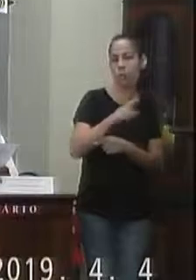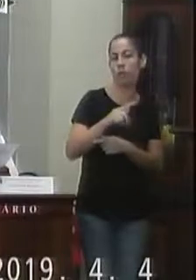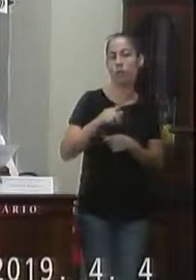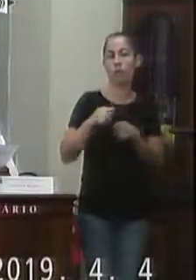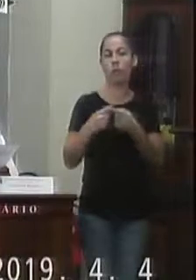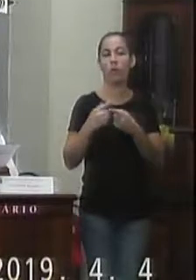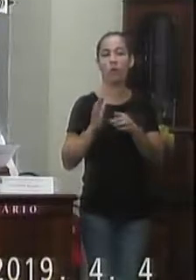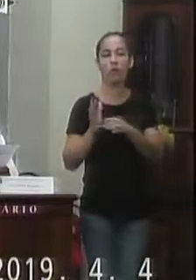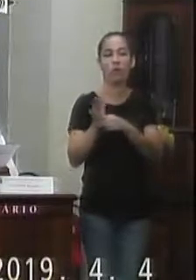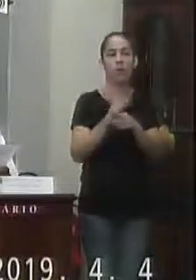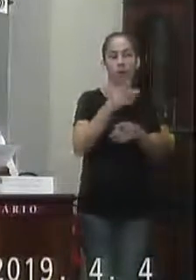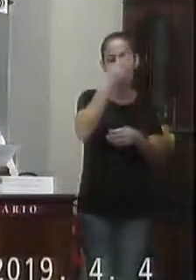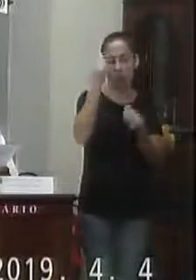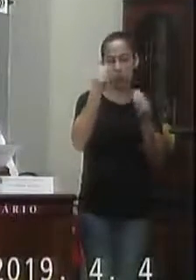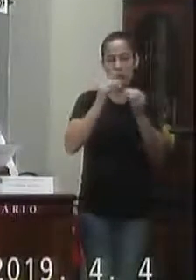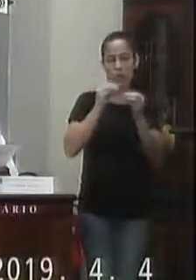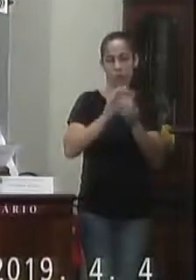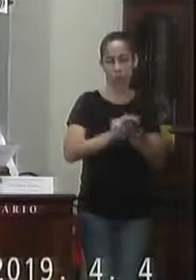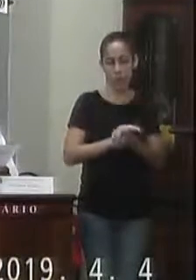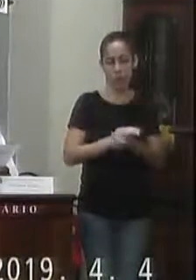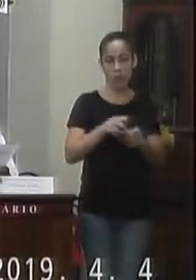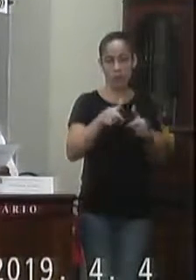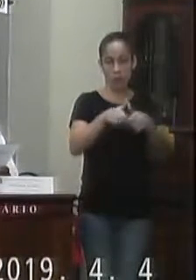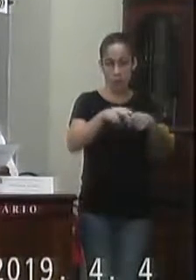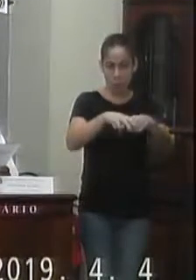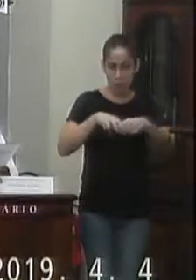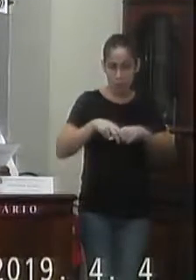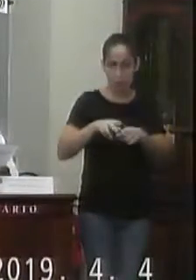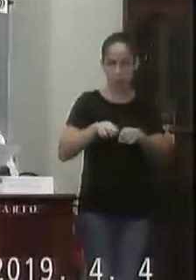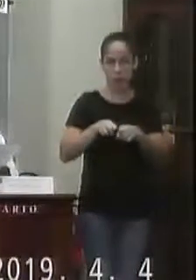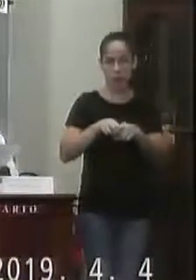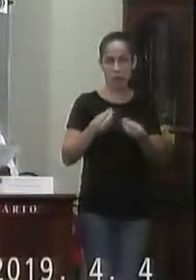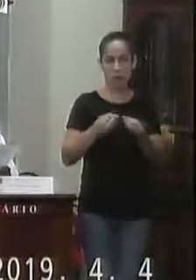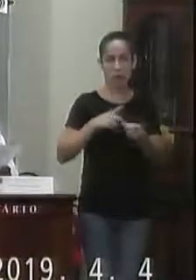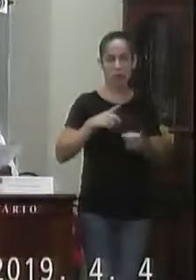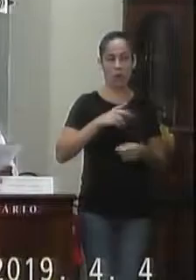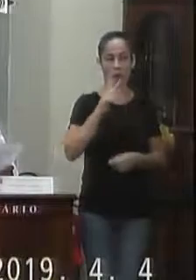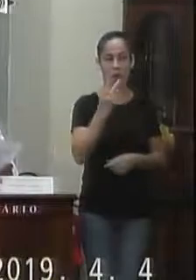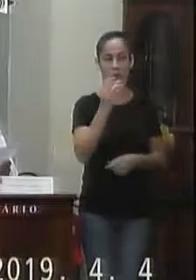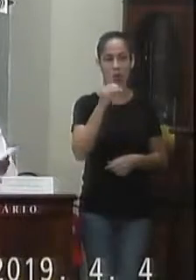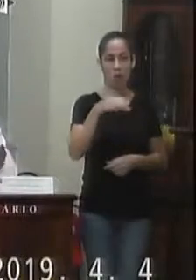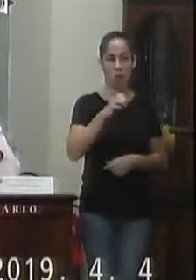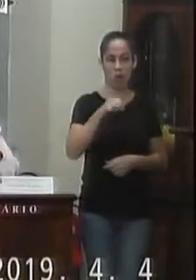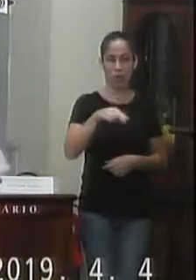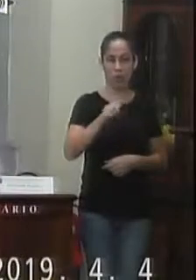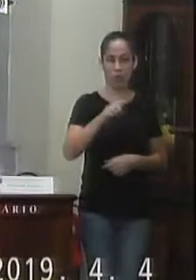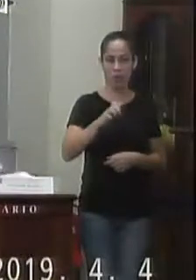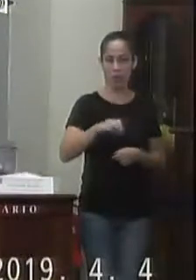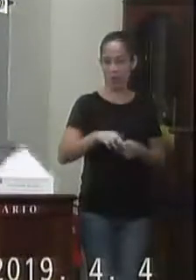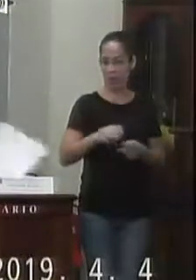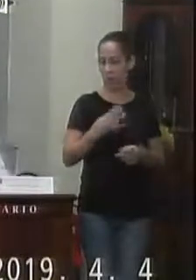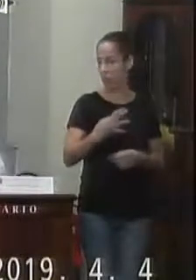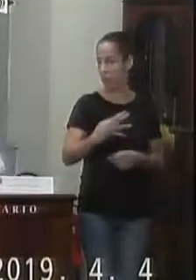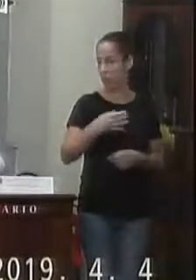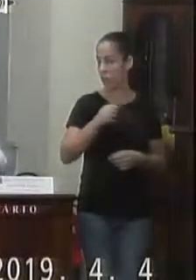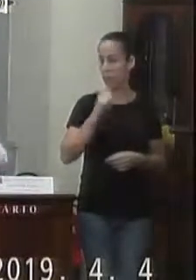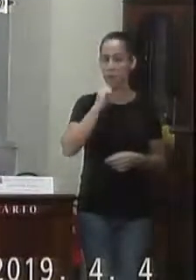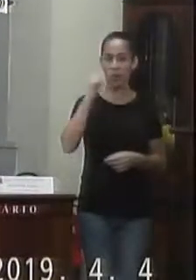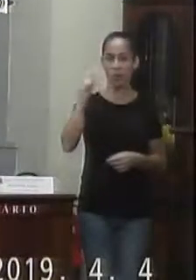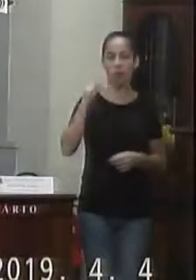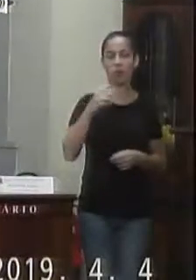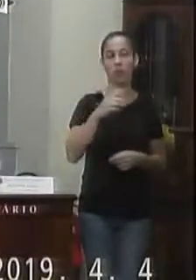estender a mão em socorros que eles recorriam. Desta forma, mais que justa essa homenagem a este homem que viveu e se dedicou ao distrito. Sala de sessões, 4 de abril,